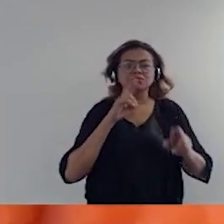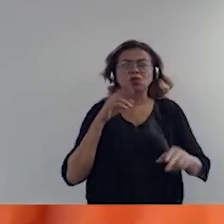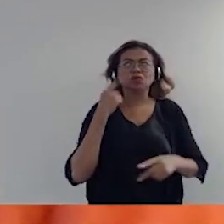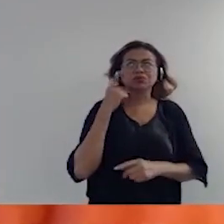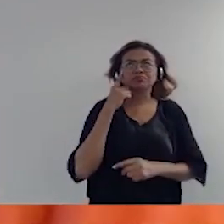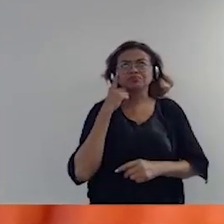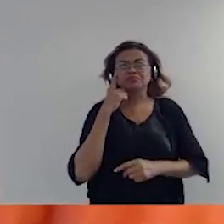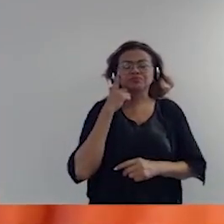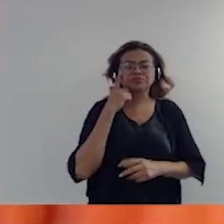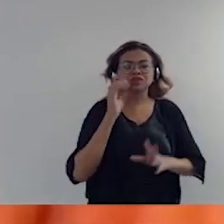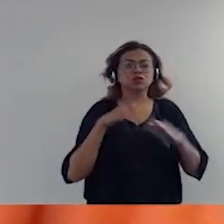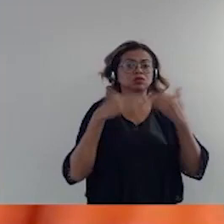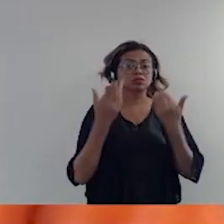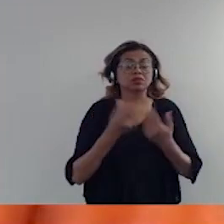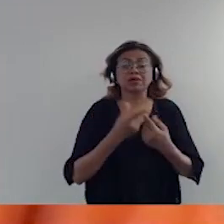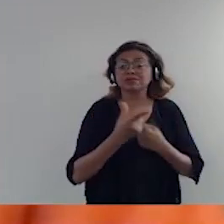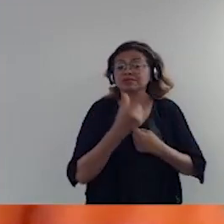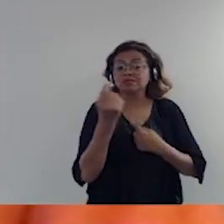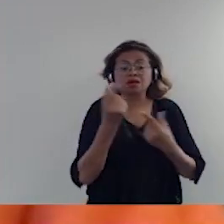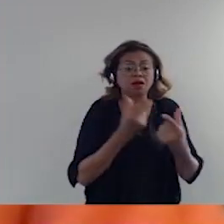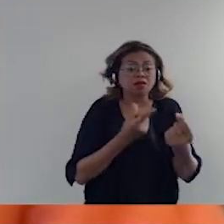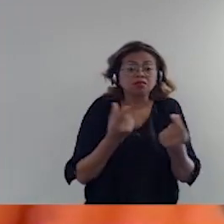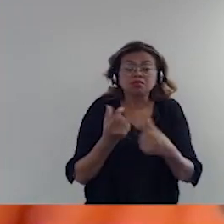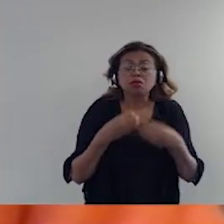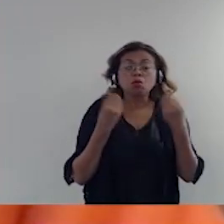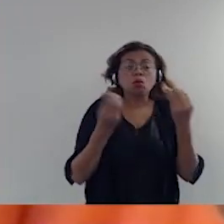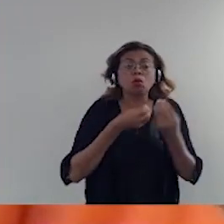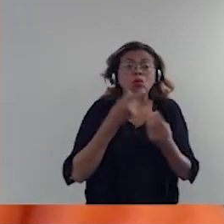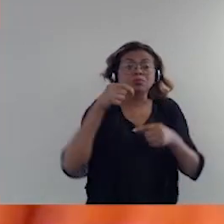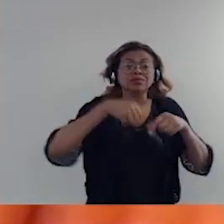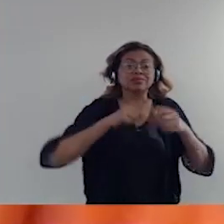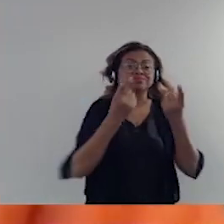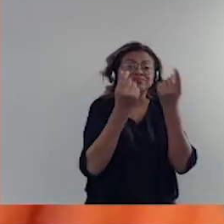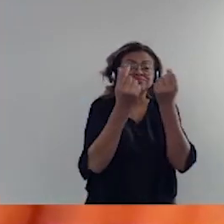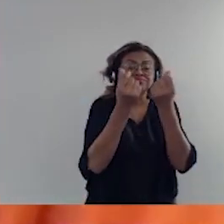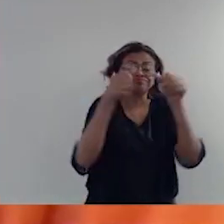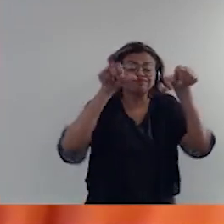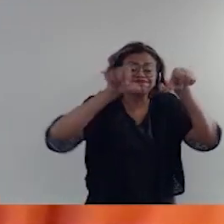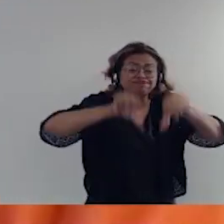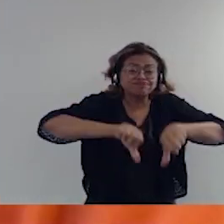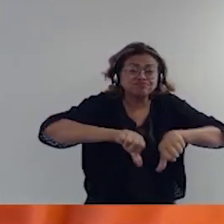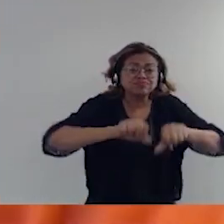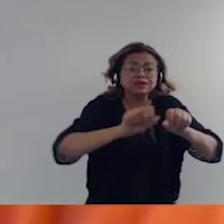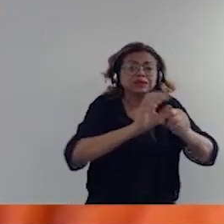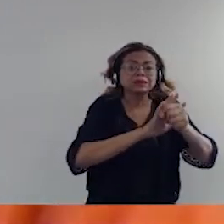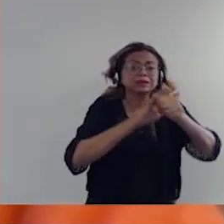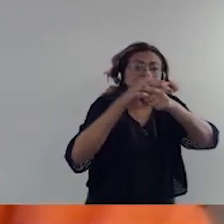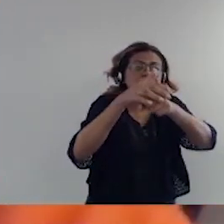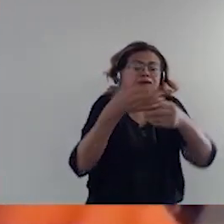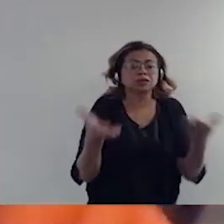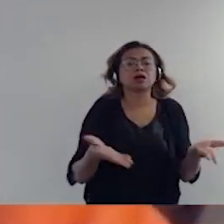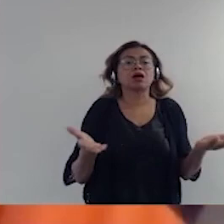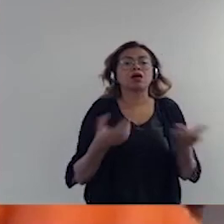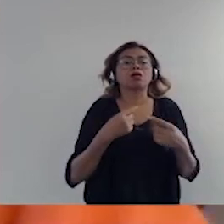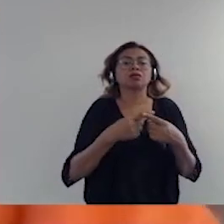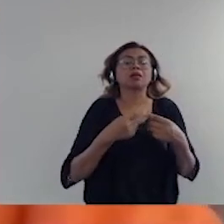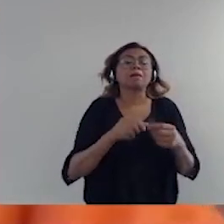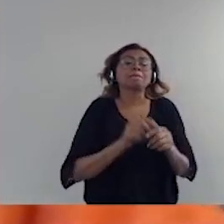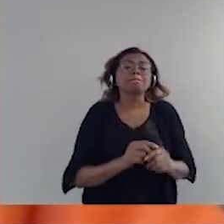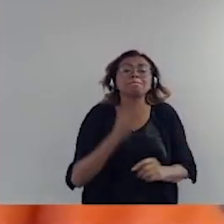pensar saídas para essa crise, né, sobretudo sobre esse aspecto dos